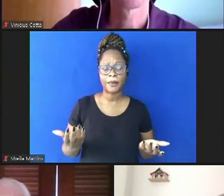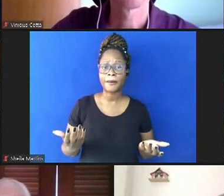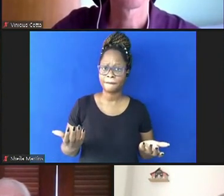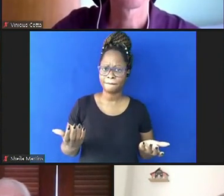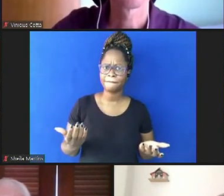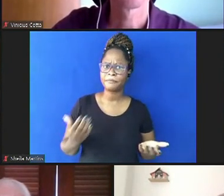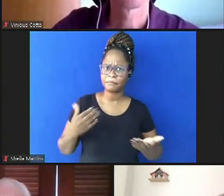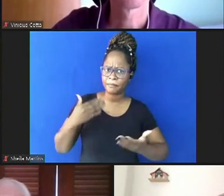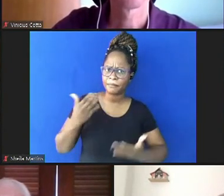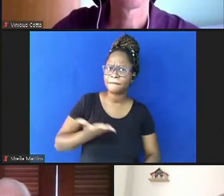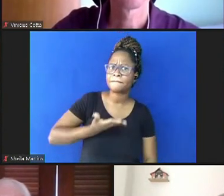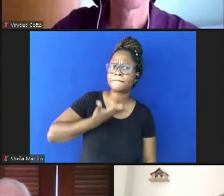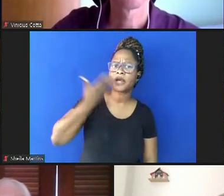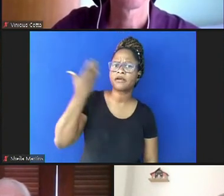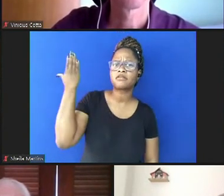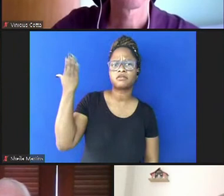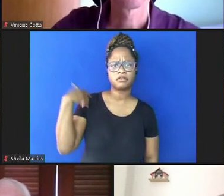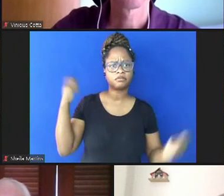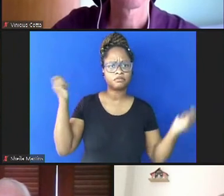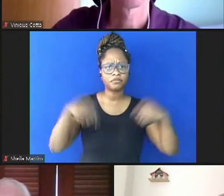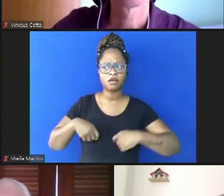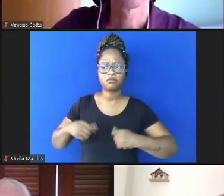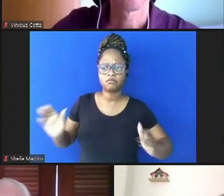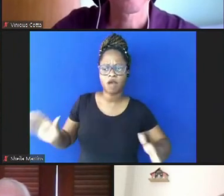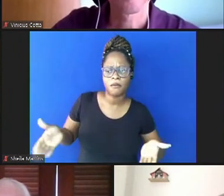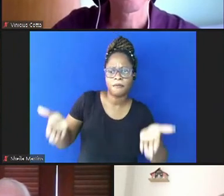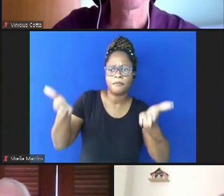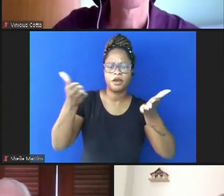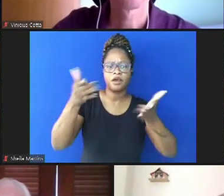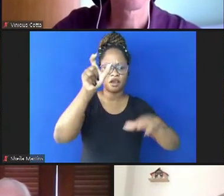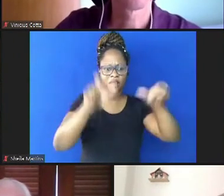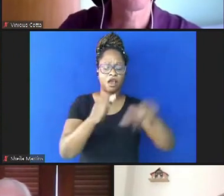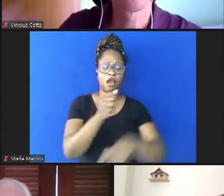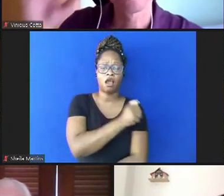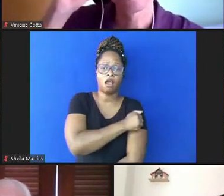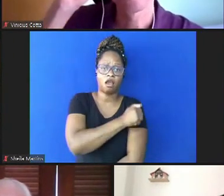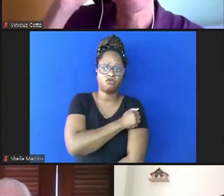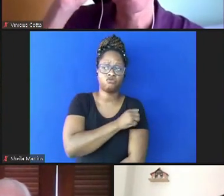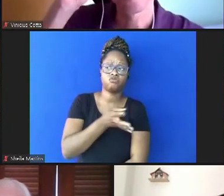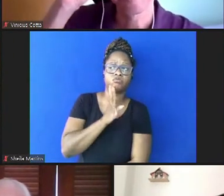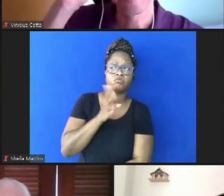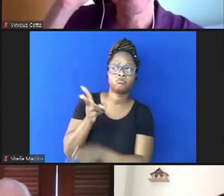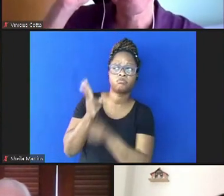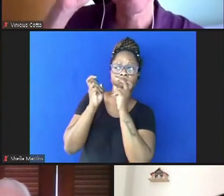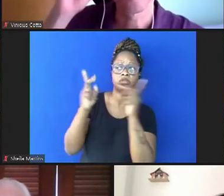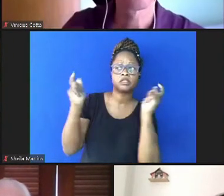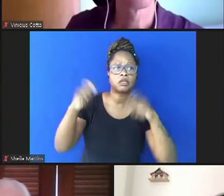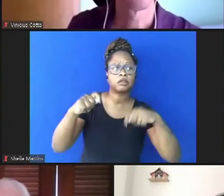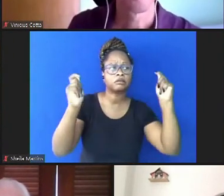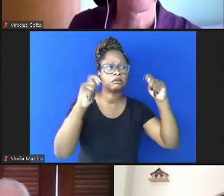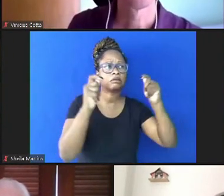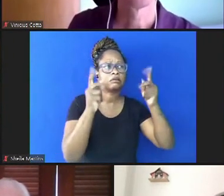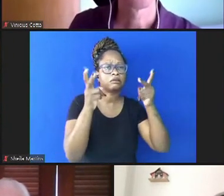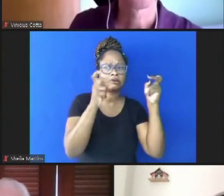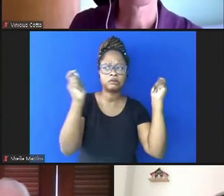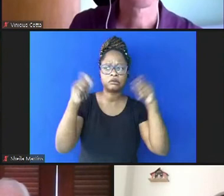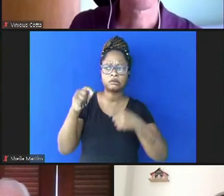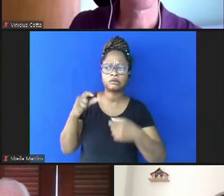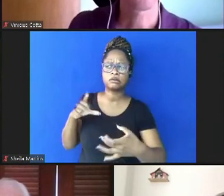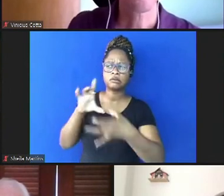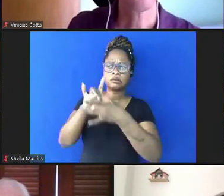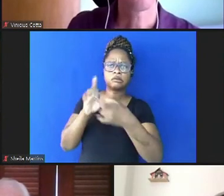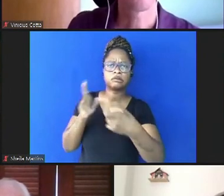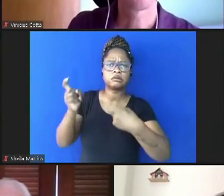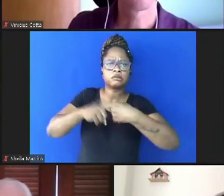intensificar isso, envolver, motivar outros estudantes, né, a conhecer todas as possibilidades de parcerias, enfim, que